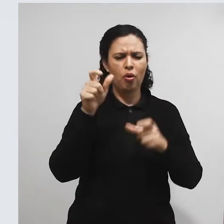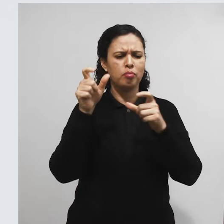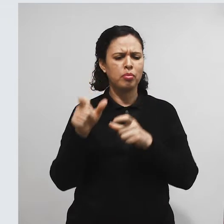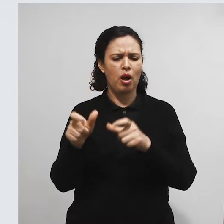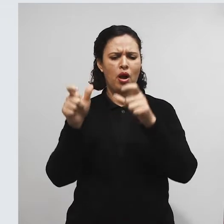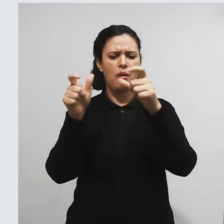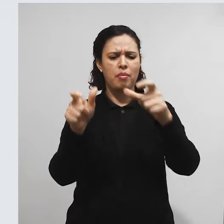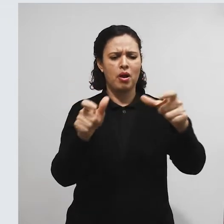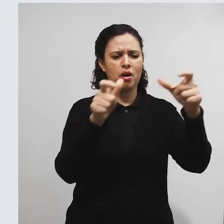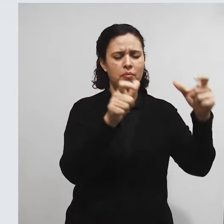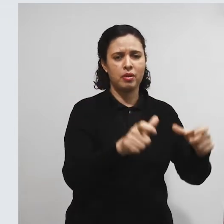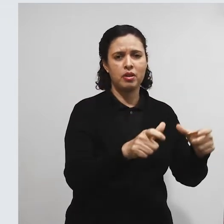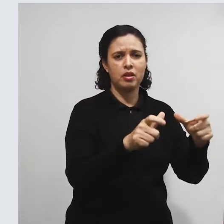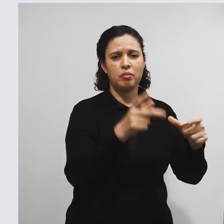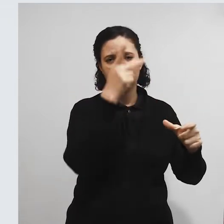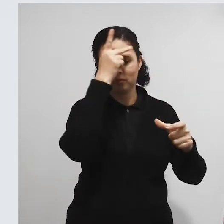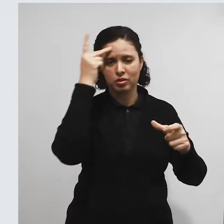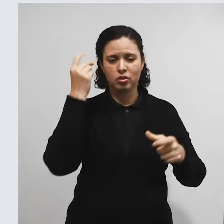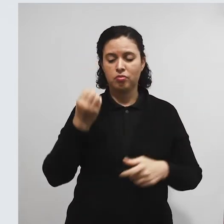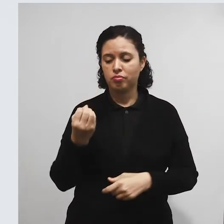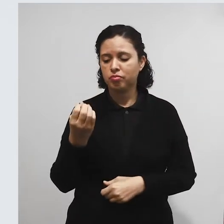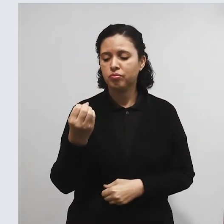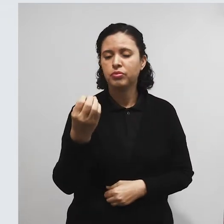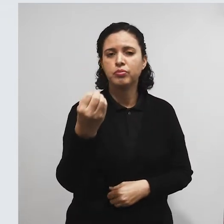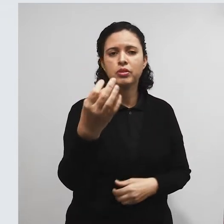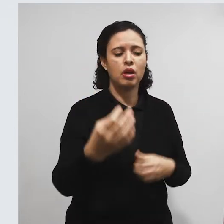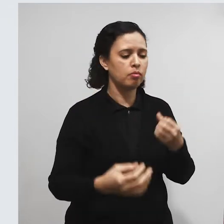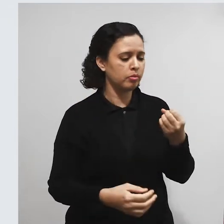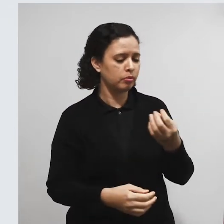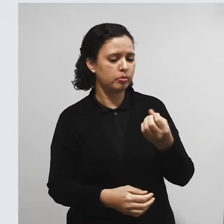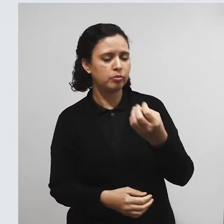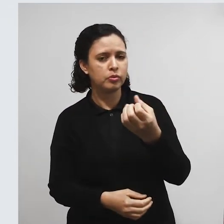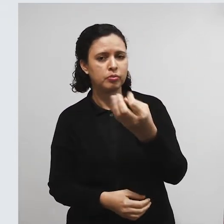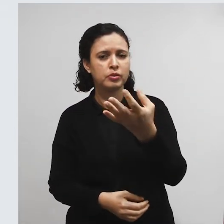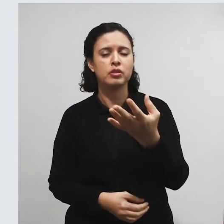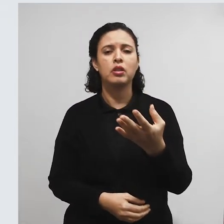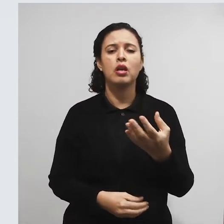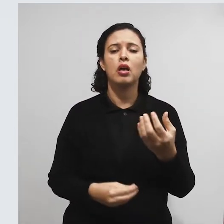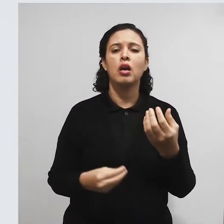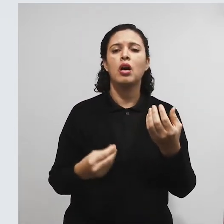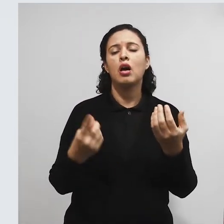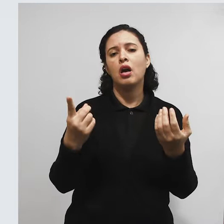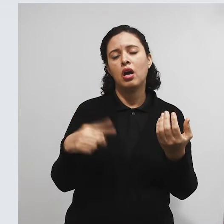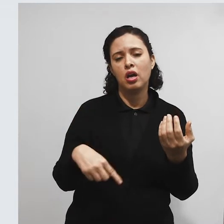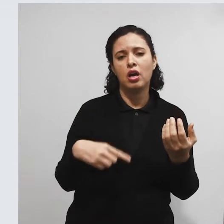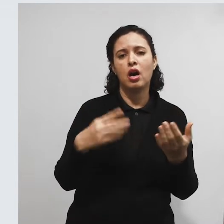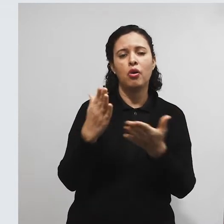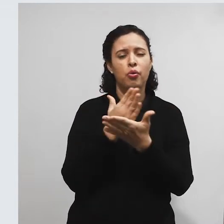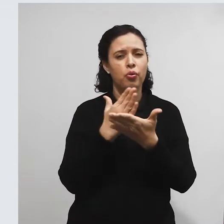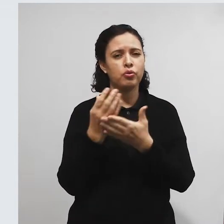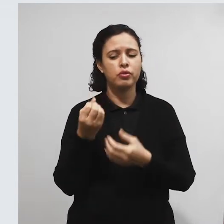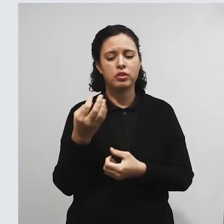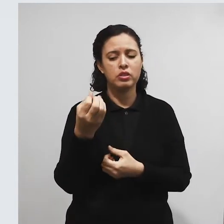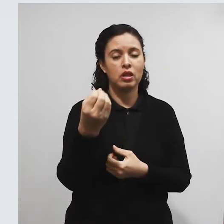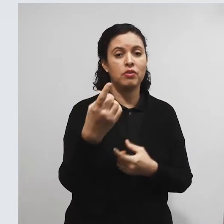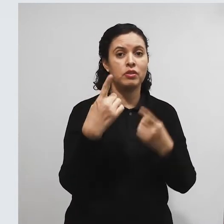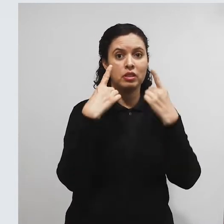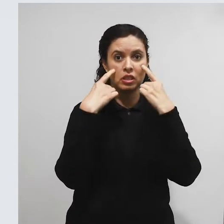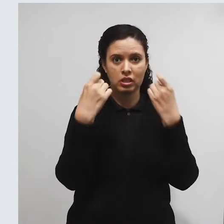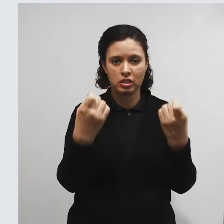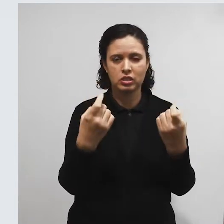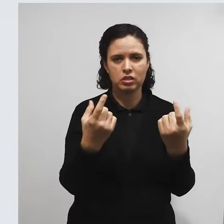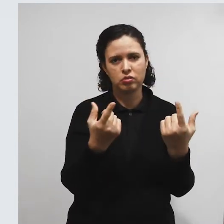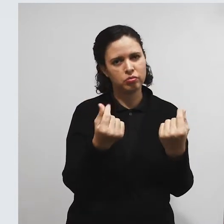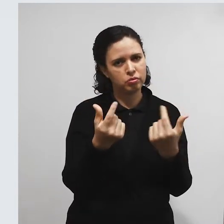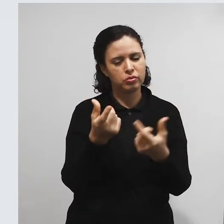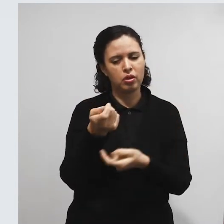regiões, todos esses indivíduos viajavam, e eles viajavam. Tinham uns que viajavam com interesse comercial, mas tinham outros